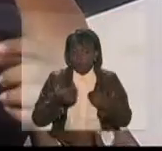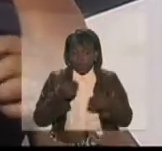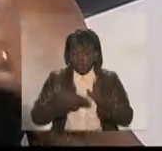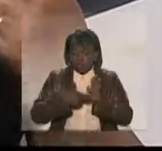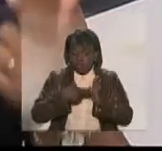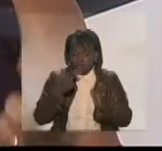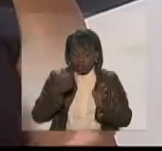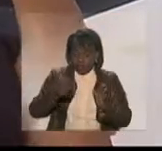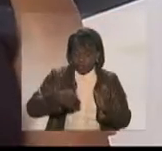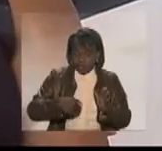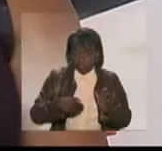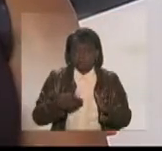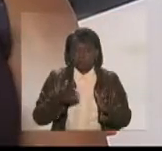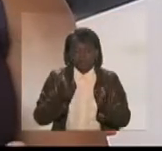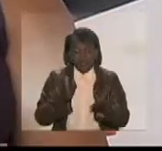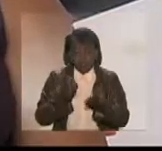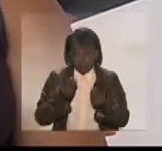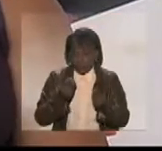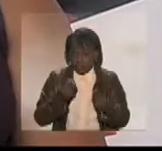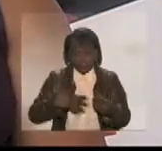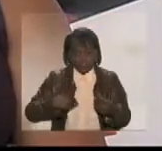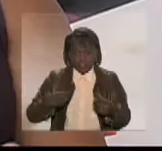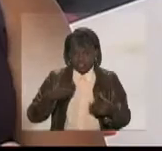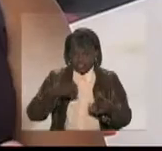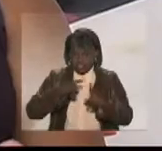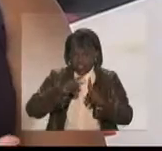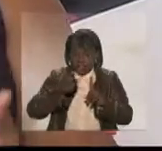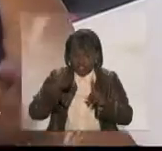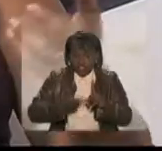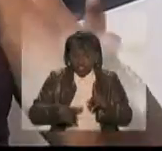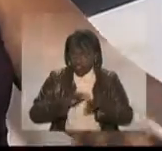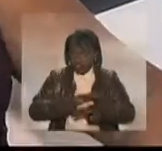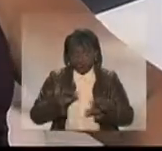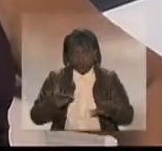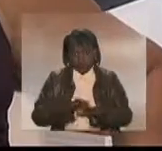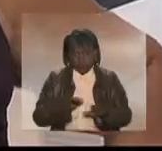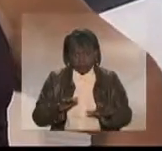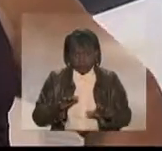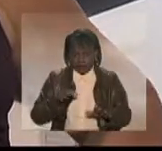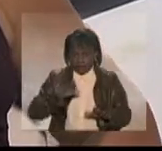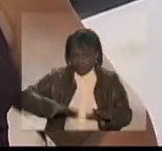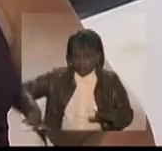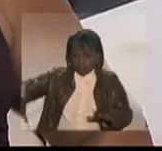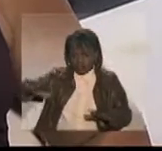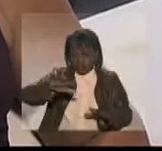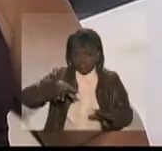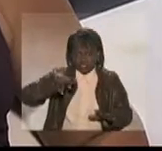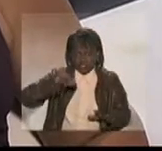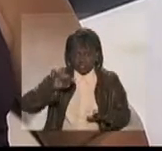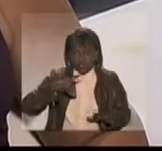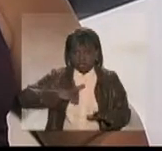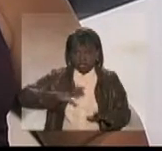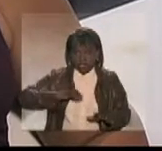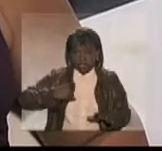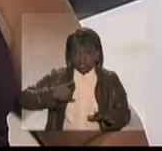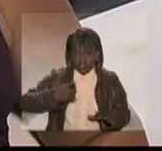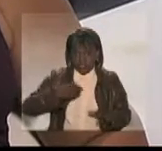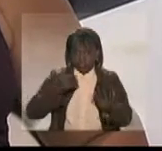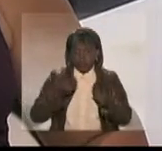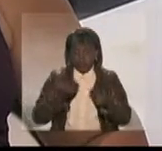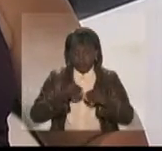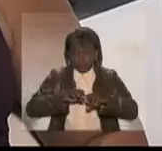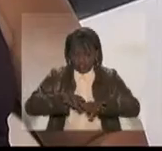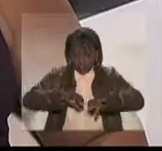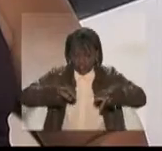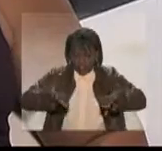Dependendo do procedimento, muitas não podem ter filhos. Na Baixada Fluminense é feito o aborto por dilatação